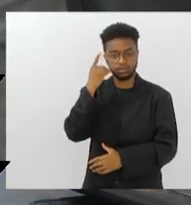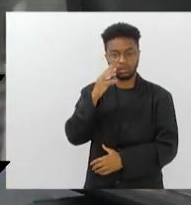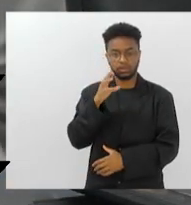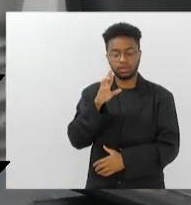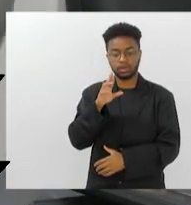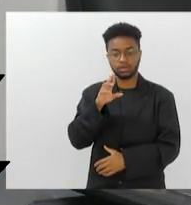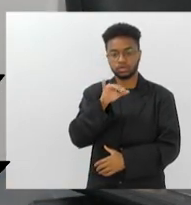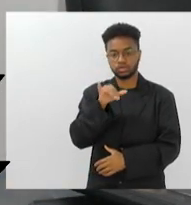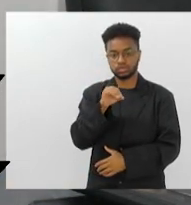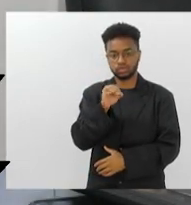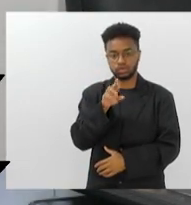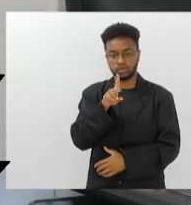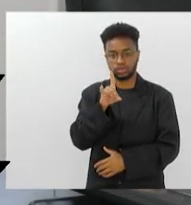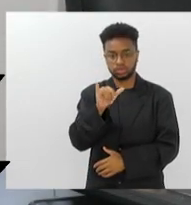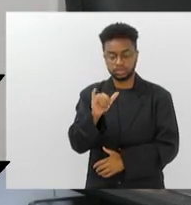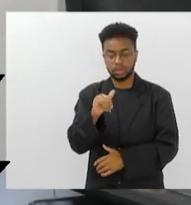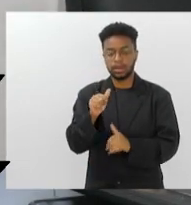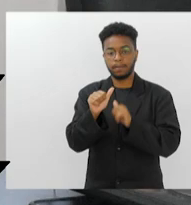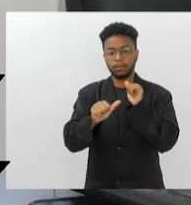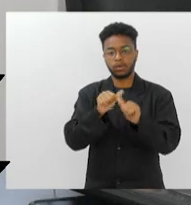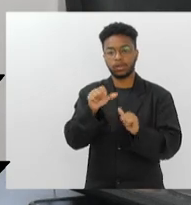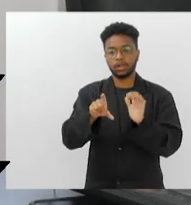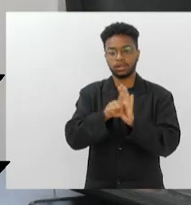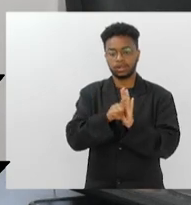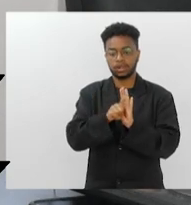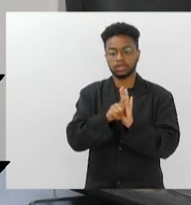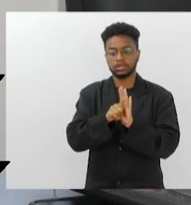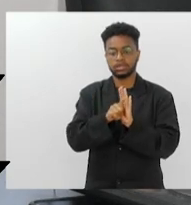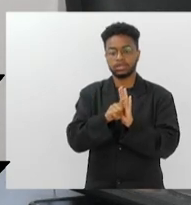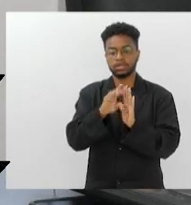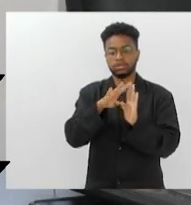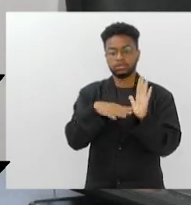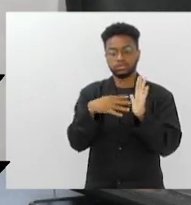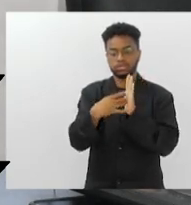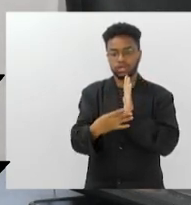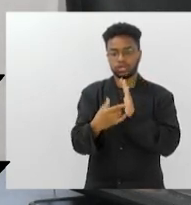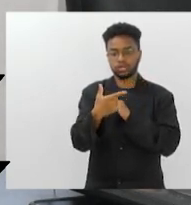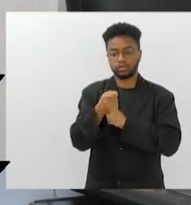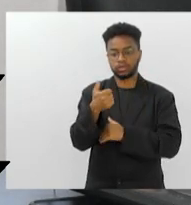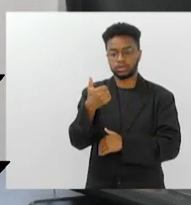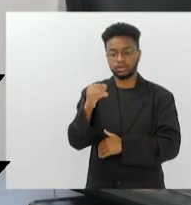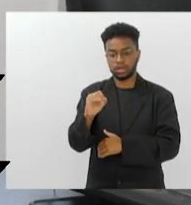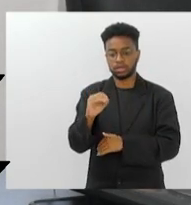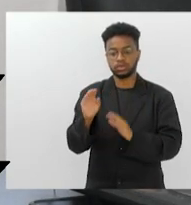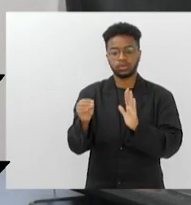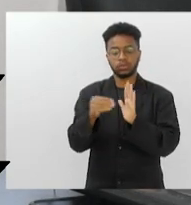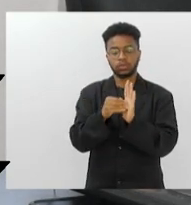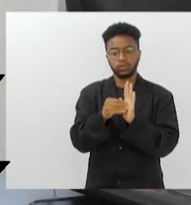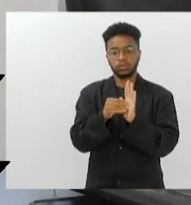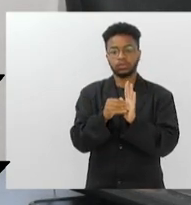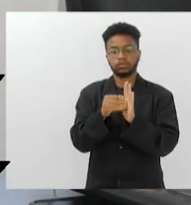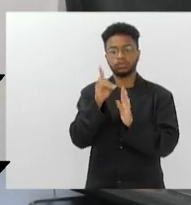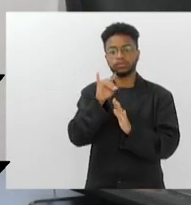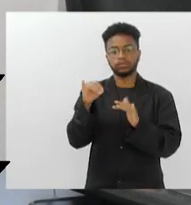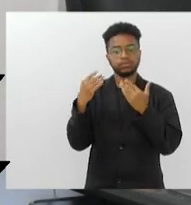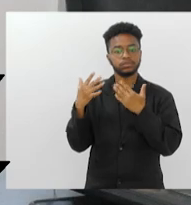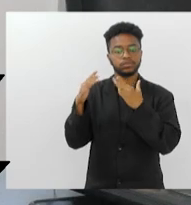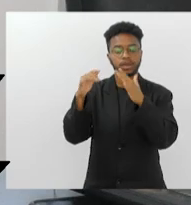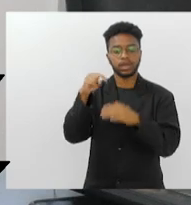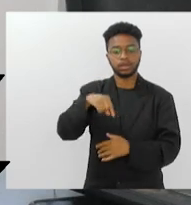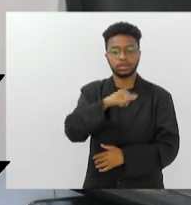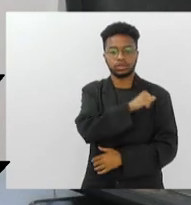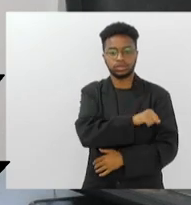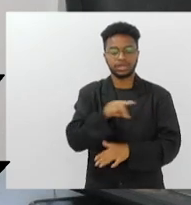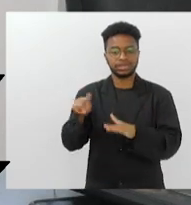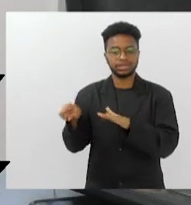que altera o anexo da lei 5645 de 6 de janeiro de 2010 para incluir no calendário oficial das datas comemorativas do Estado do Rio de Janeiro